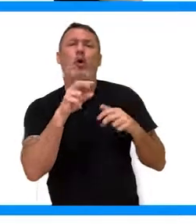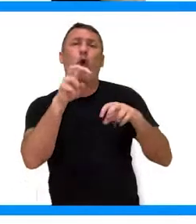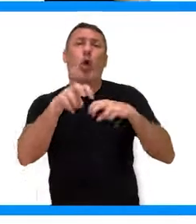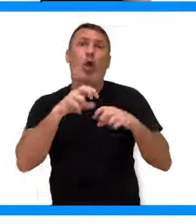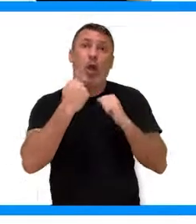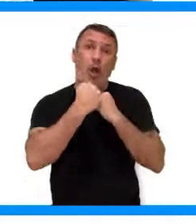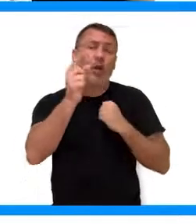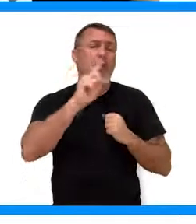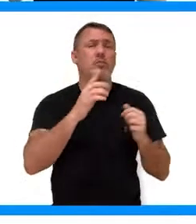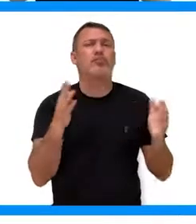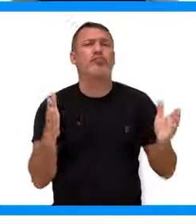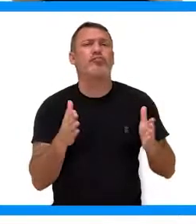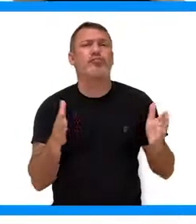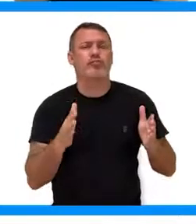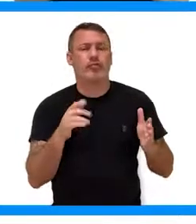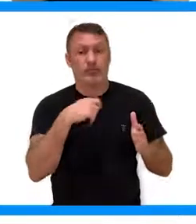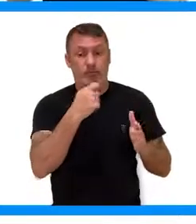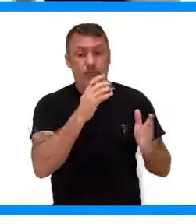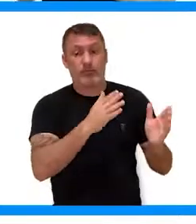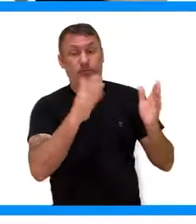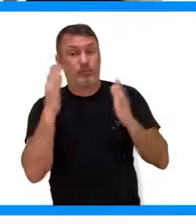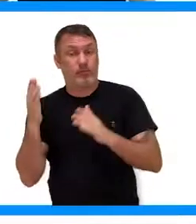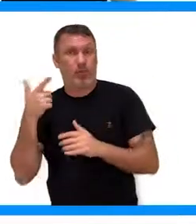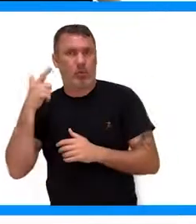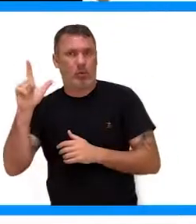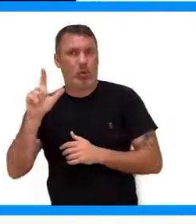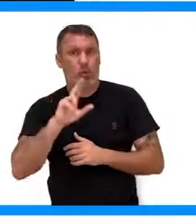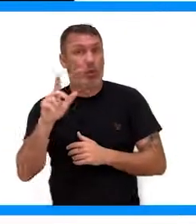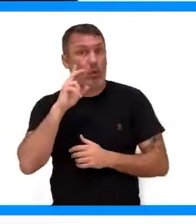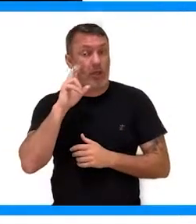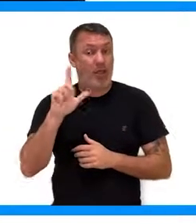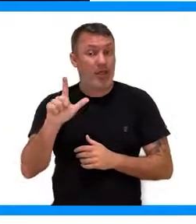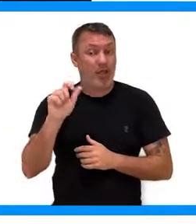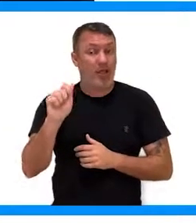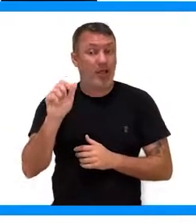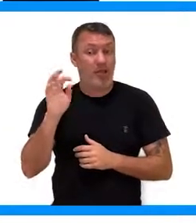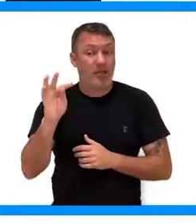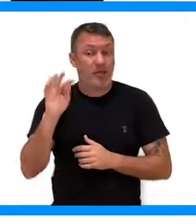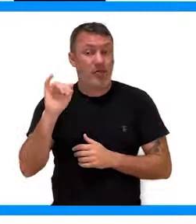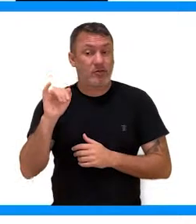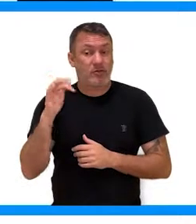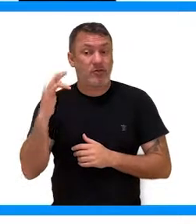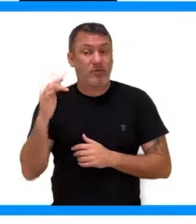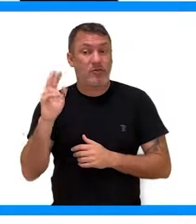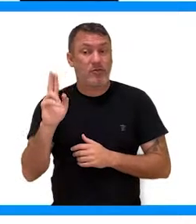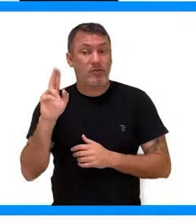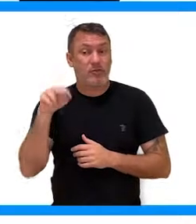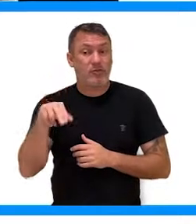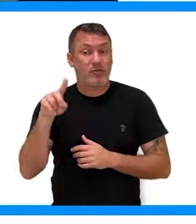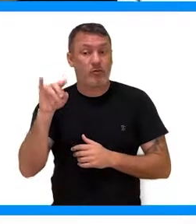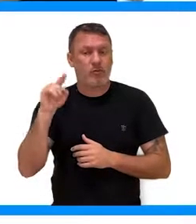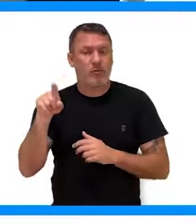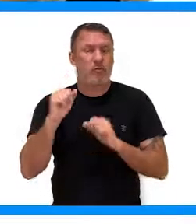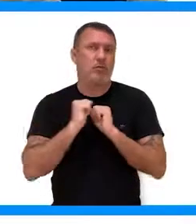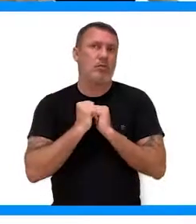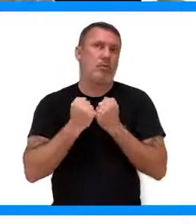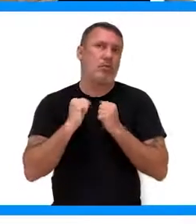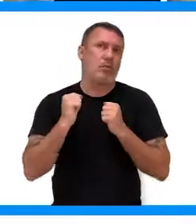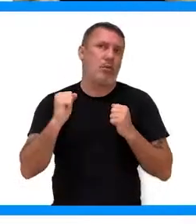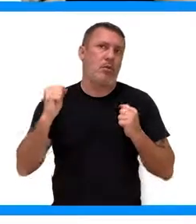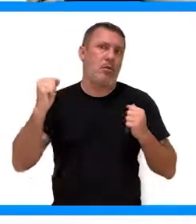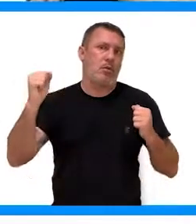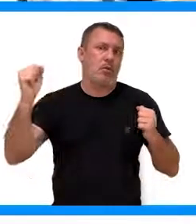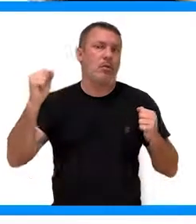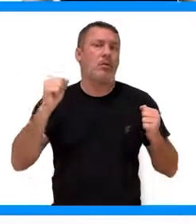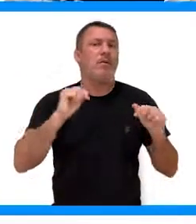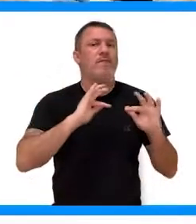detém aí pequenas propriedades, enquanto os latifúndios, claro, como o próprio termo já remete, são grandes propriedades. Nós poderíamos até utilizar